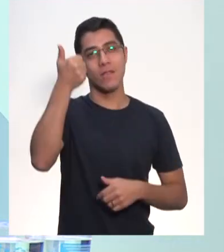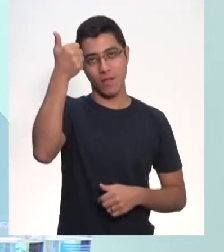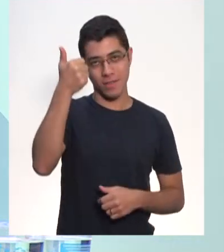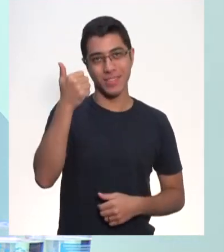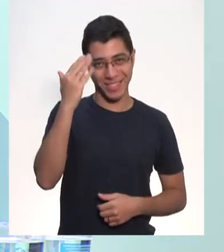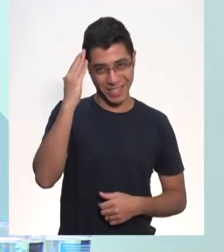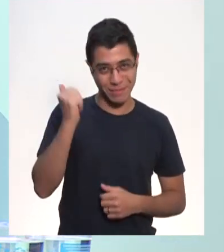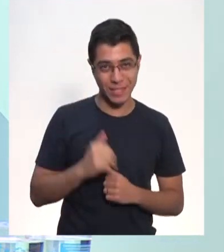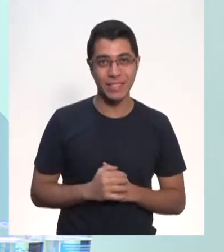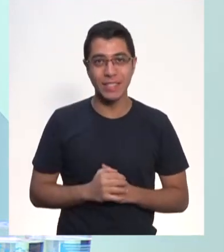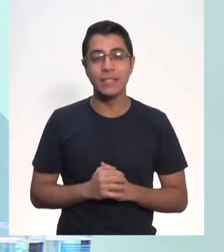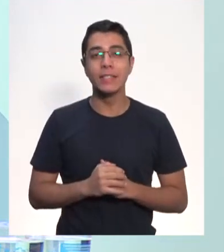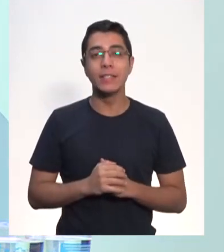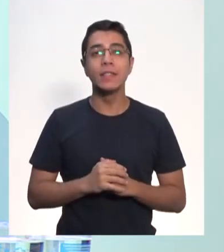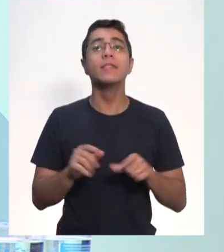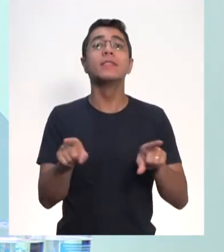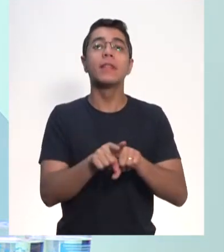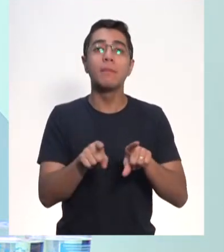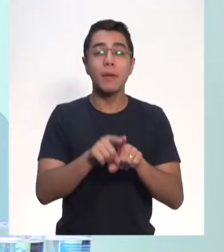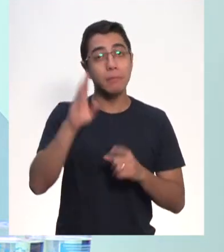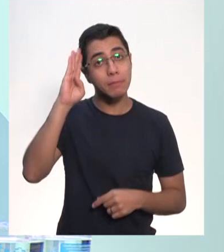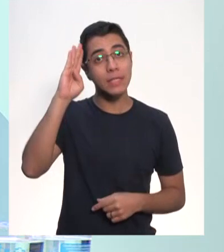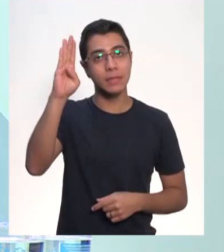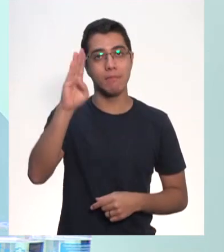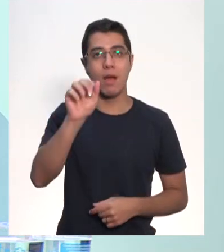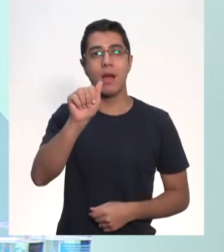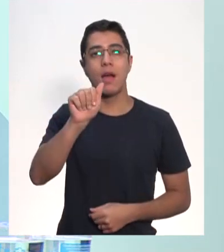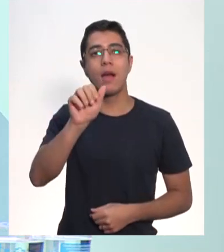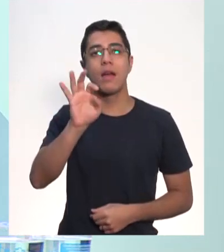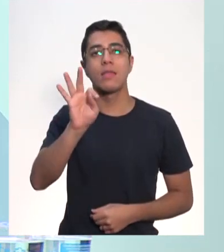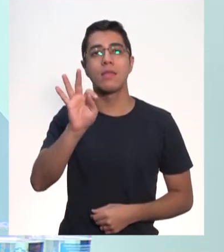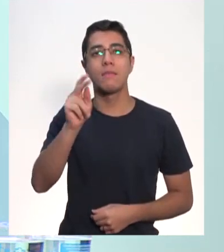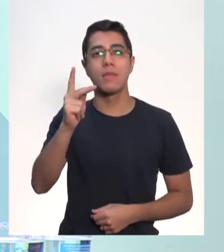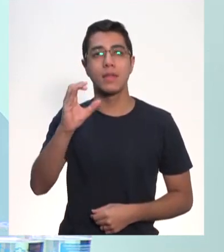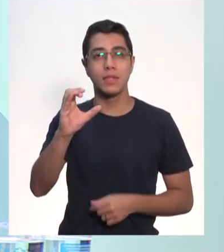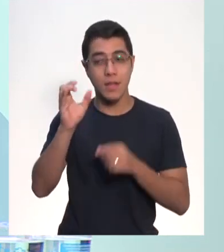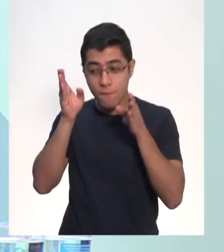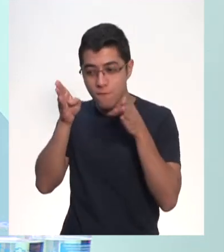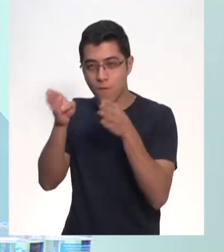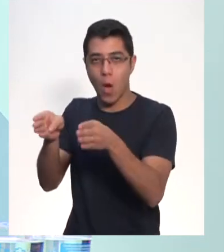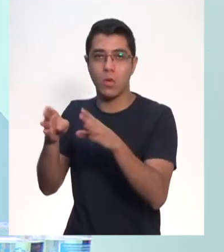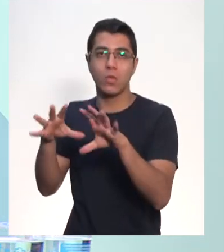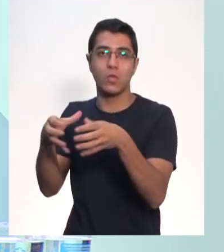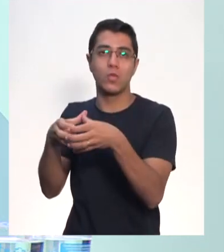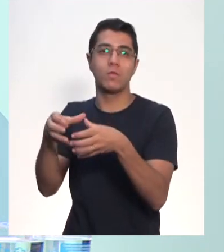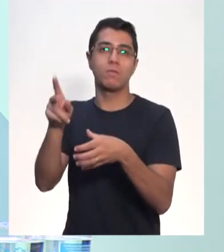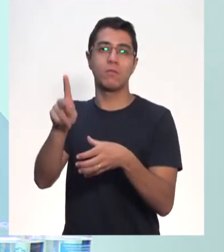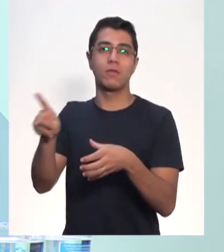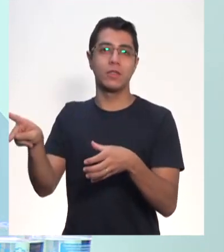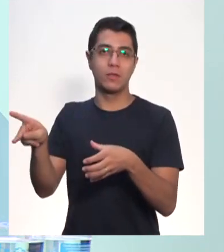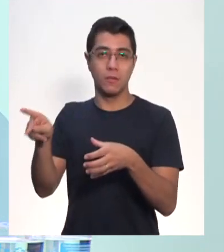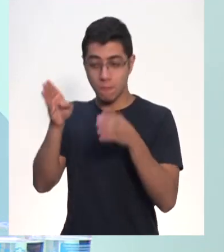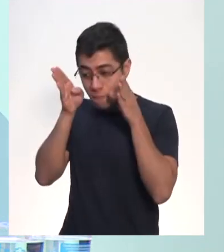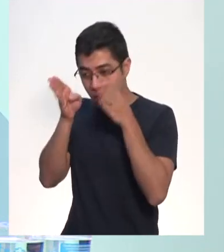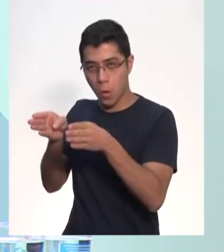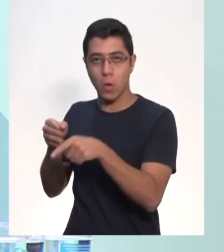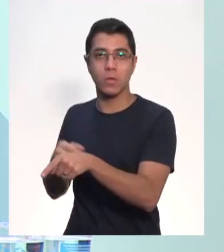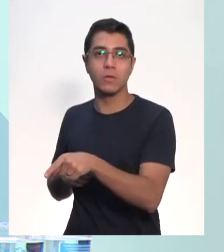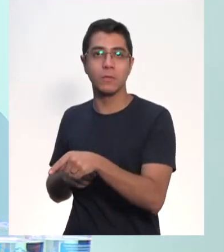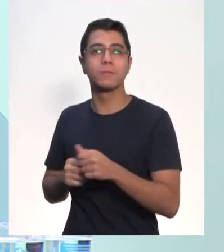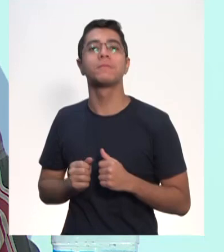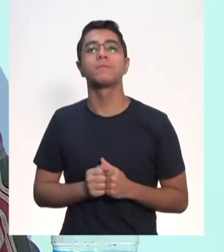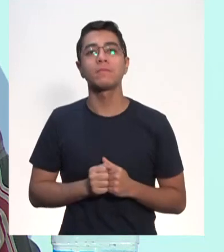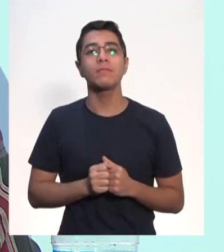na TPC, aos nossos professores. Então, isso continua, e é um espaço